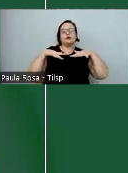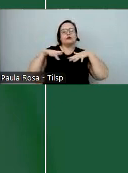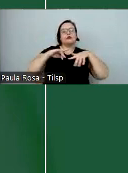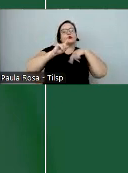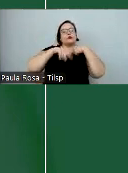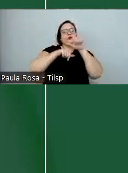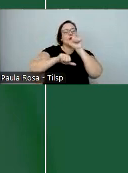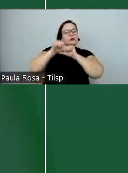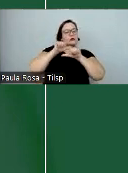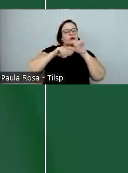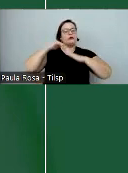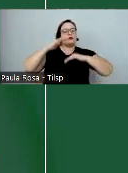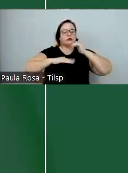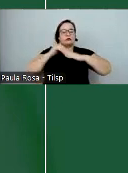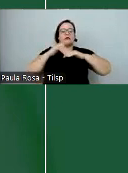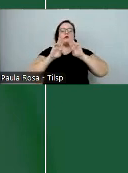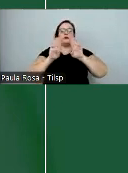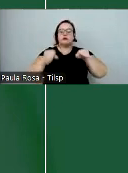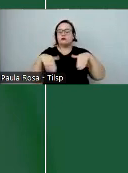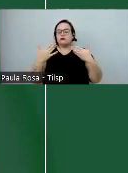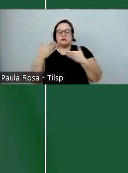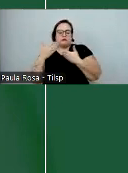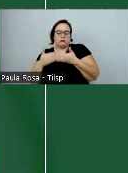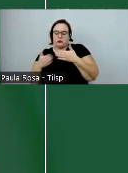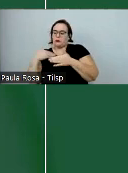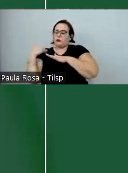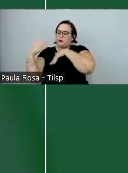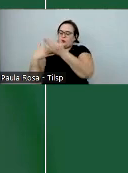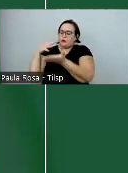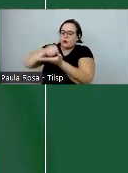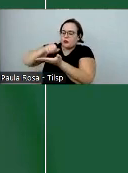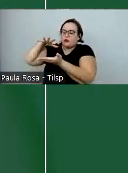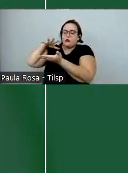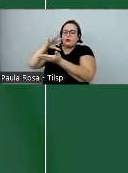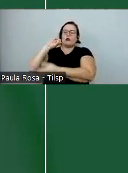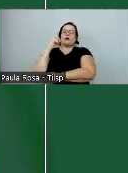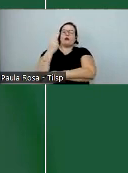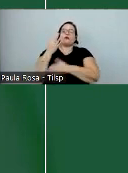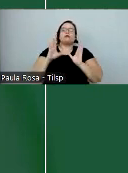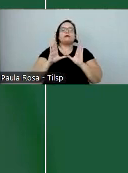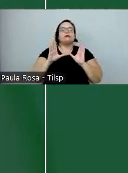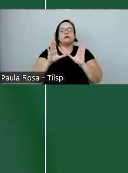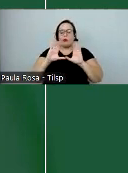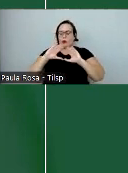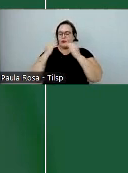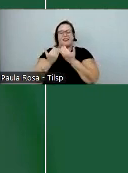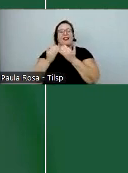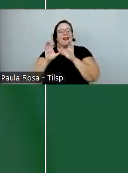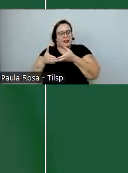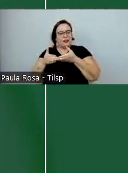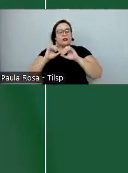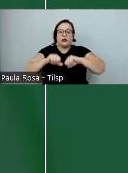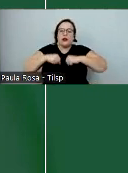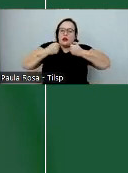seja por meio dos processos de descolonização seja por meio do engajamento das Comunidades ou seja mesmo através